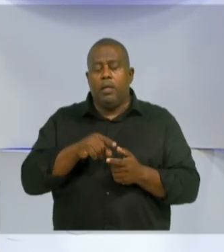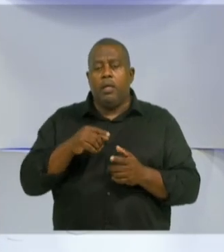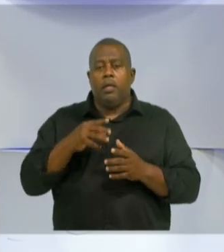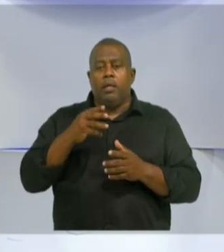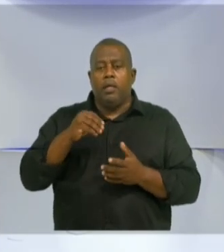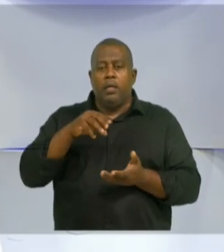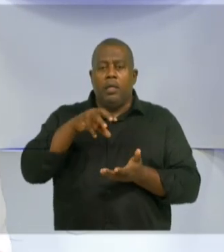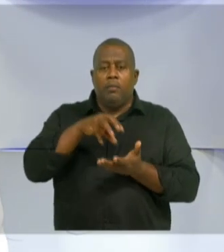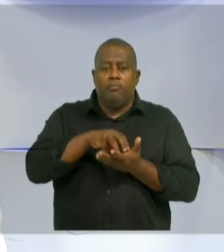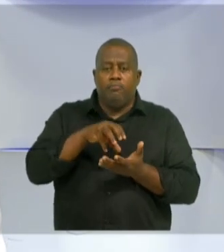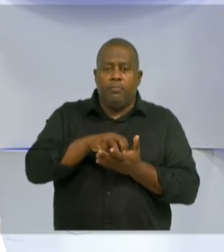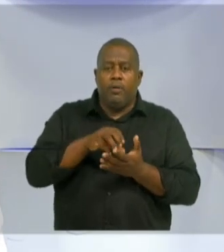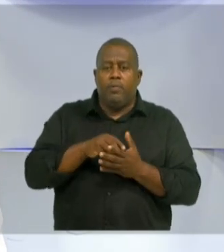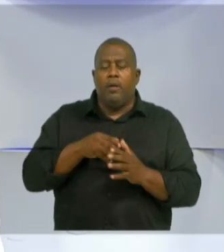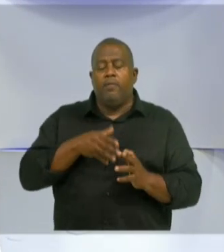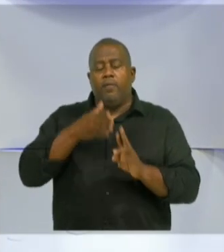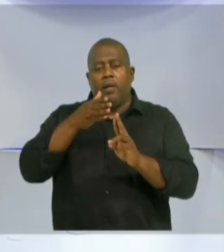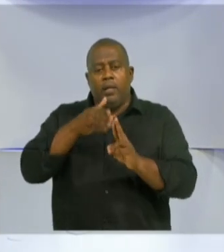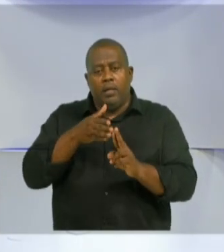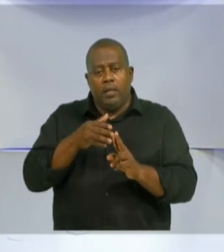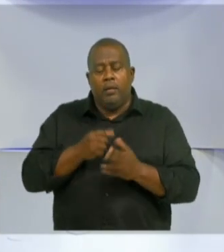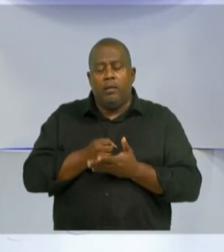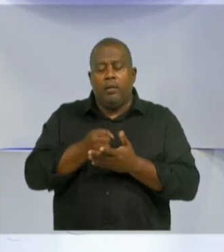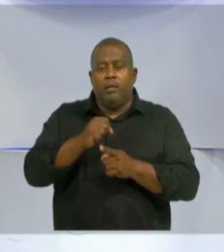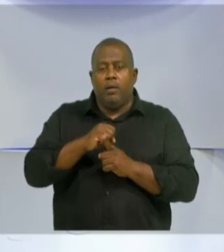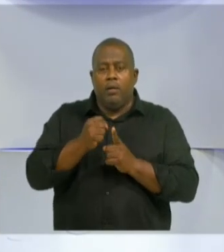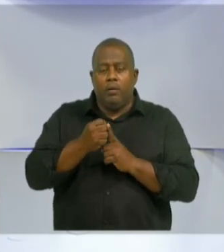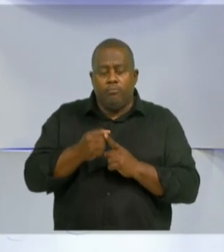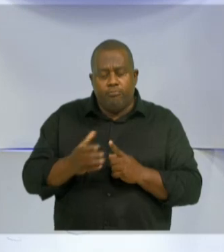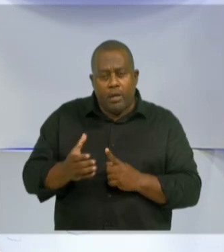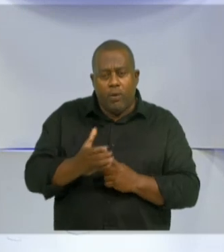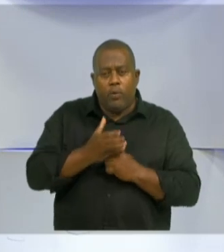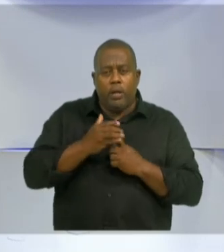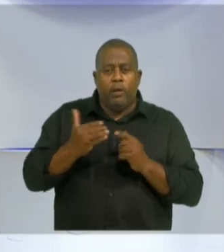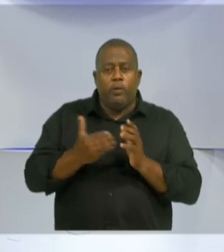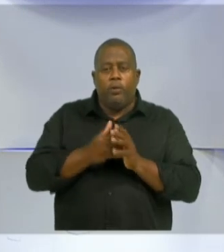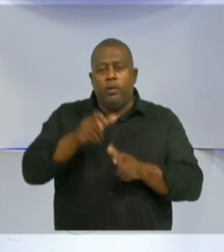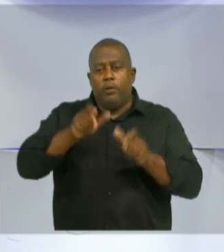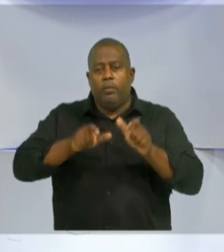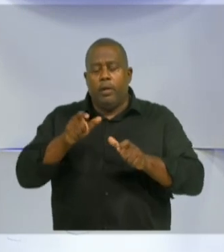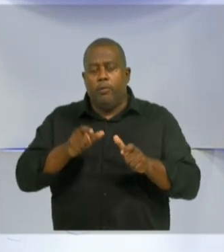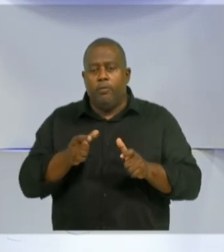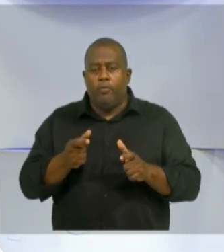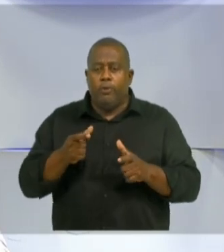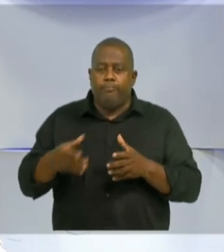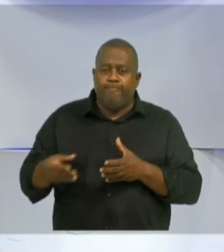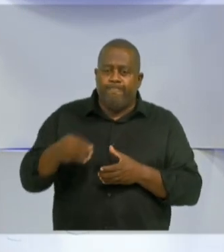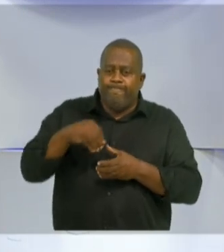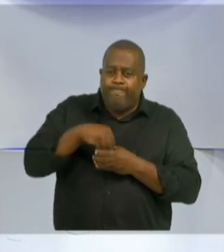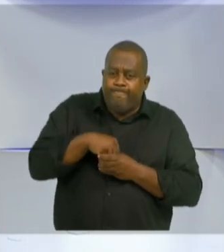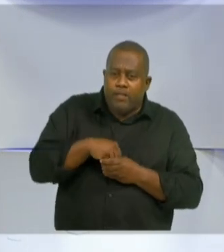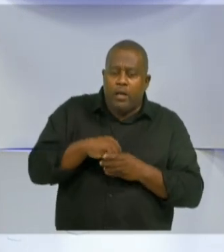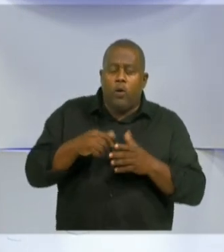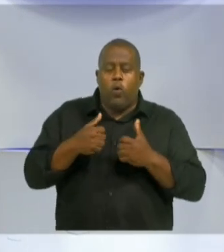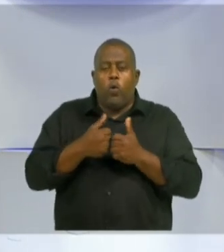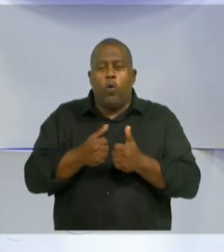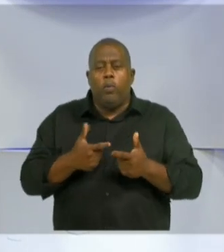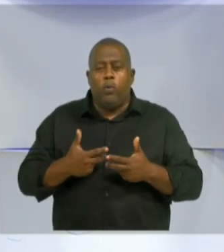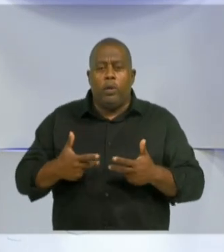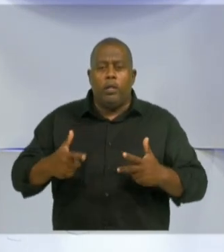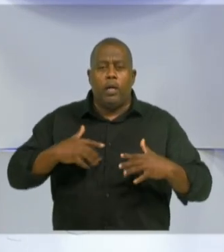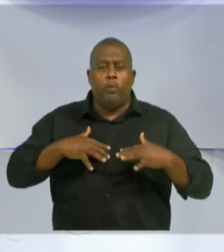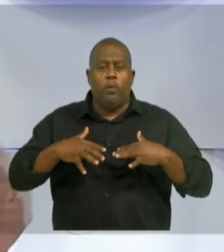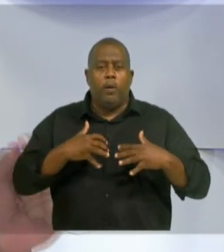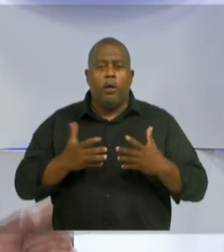de assistência social para que a gente possa acolher e proteger todas as pessoas integrar com a mobilidade de qualidade com ônibus de qualidade